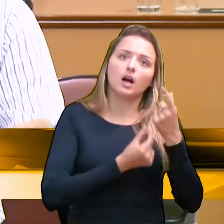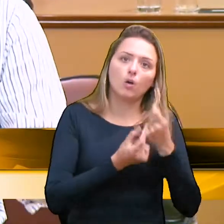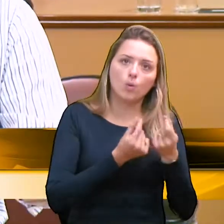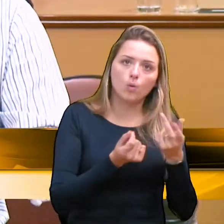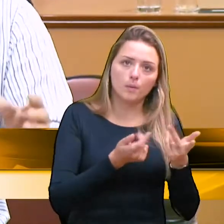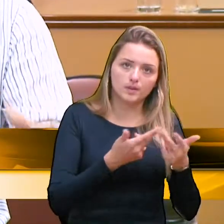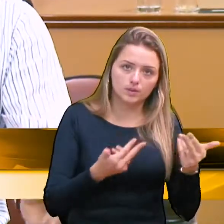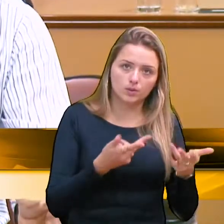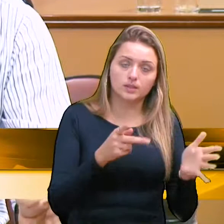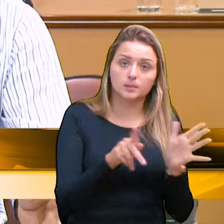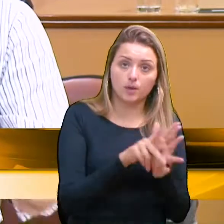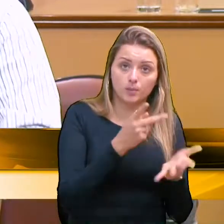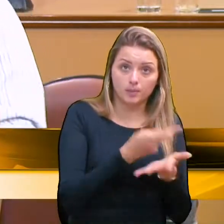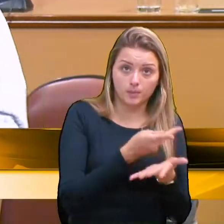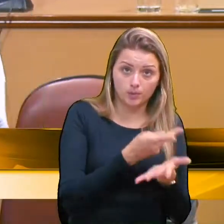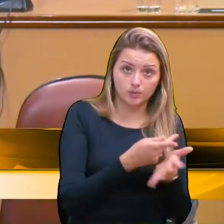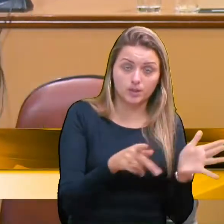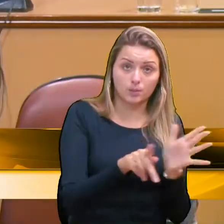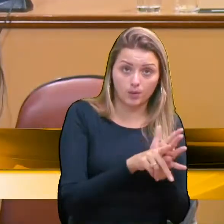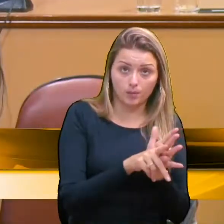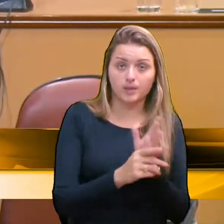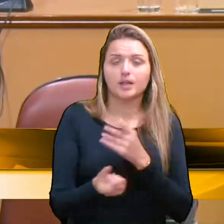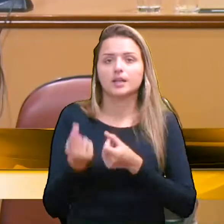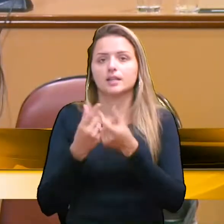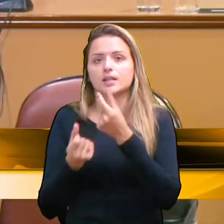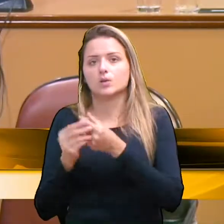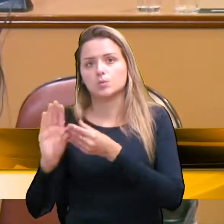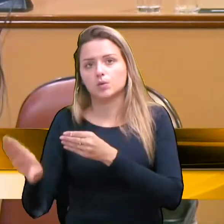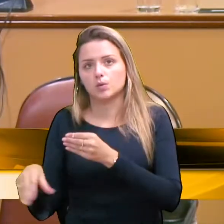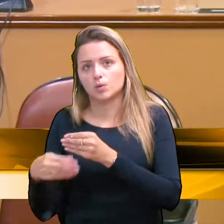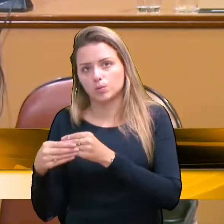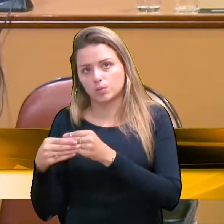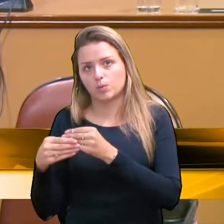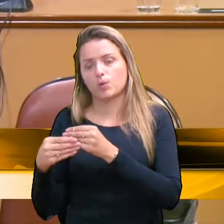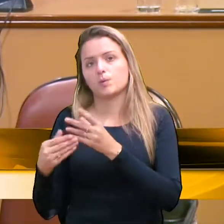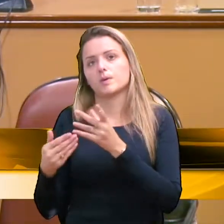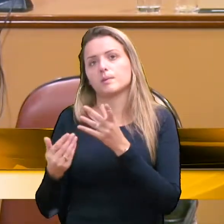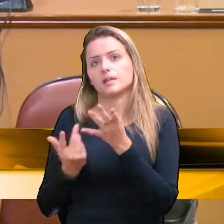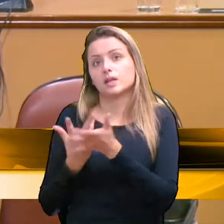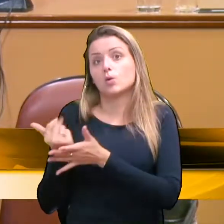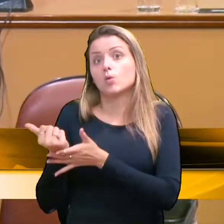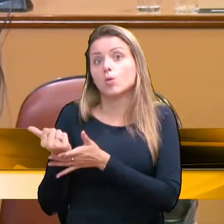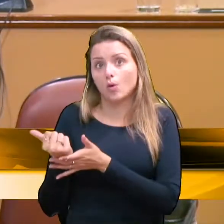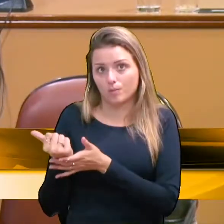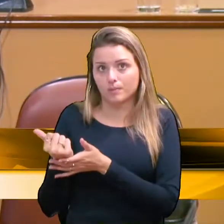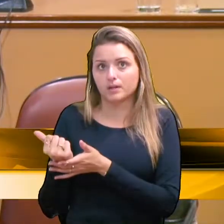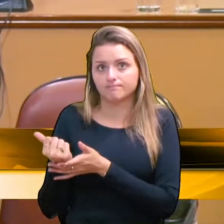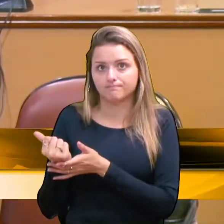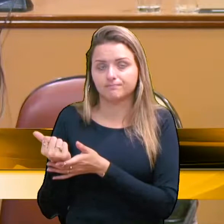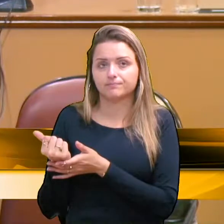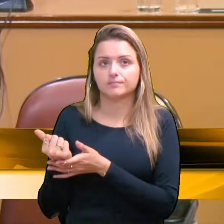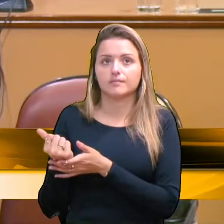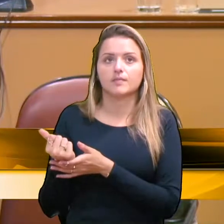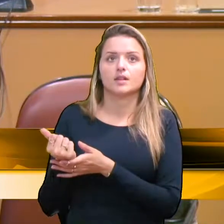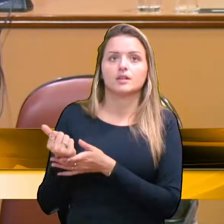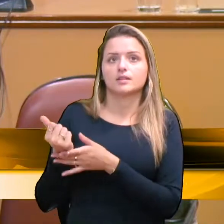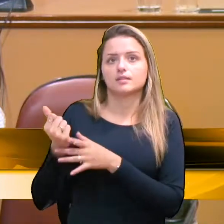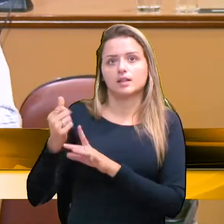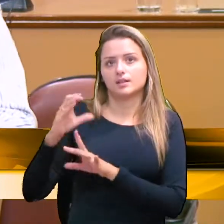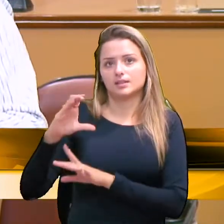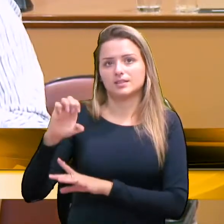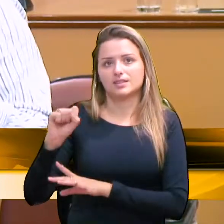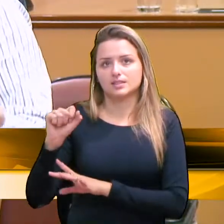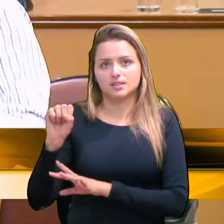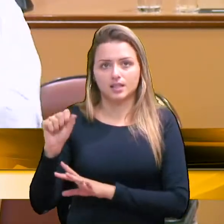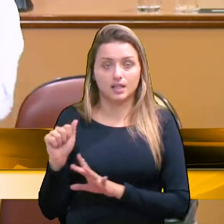parte é produção e a outra complementa com o comerciante. Que então sim, se o que o município faça é um